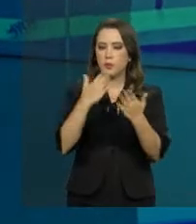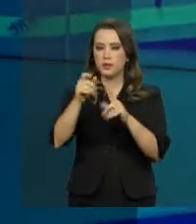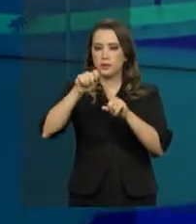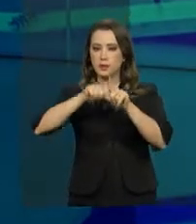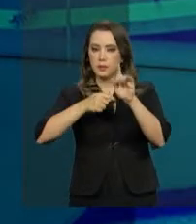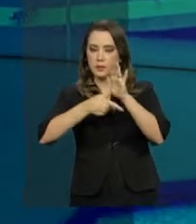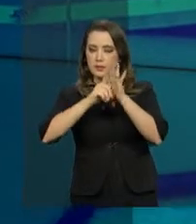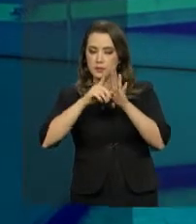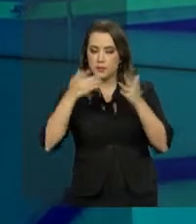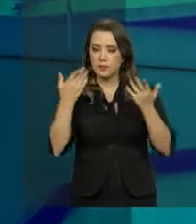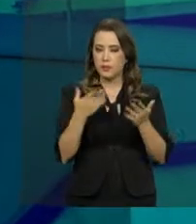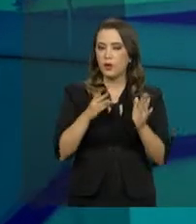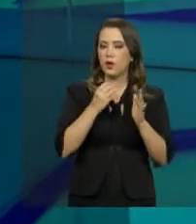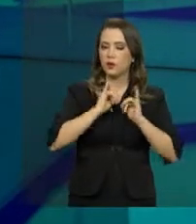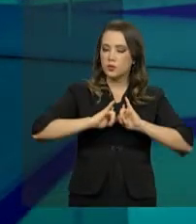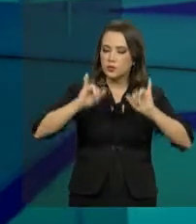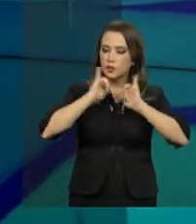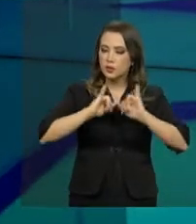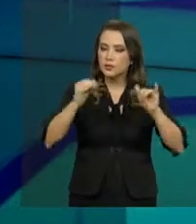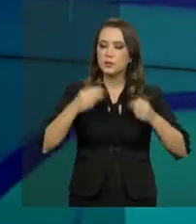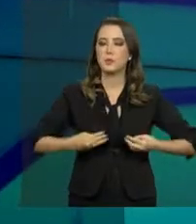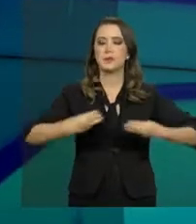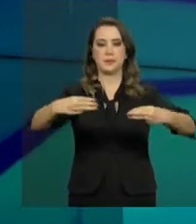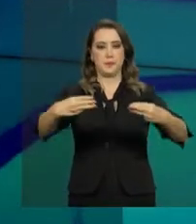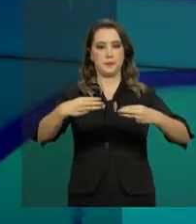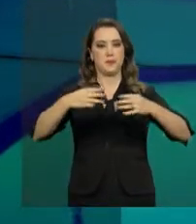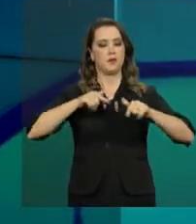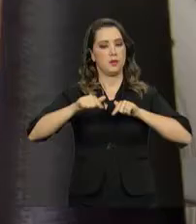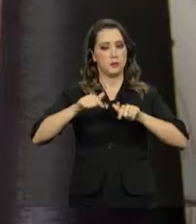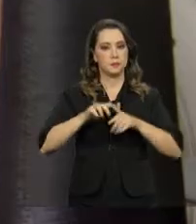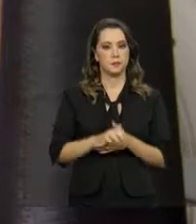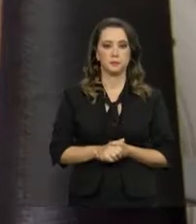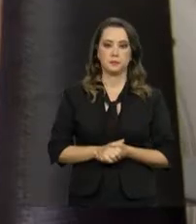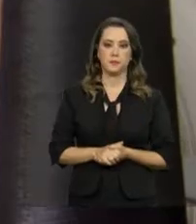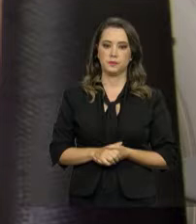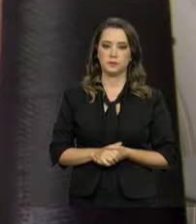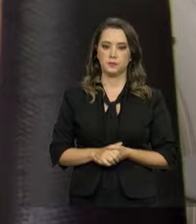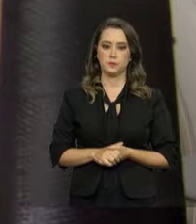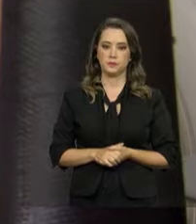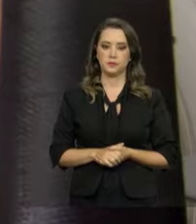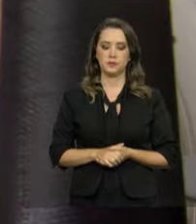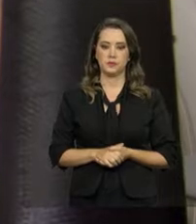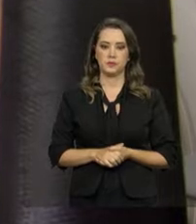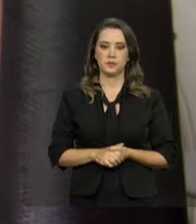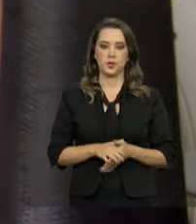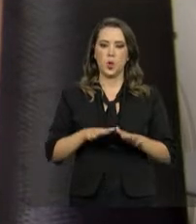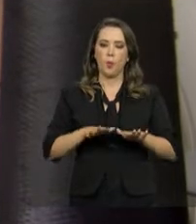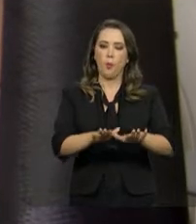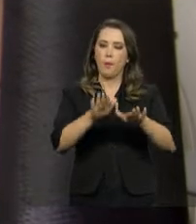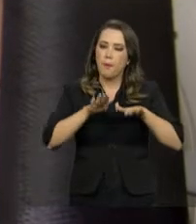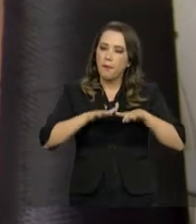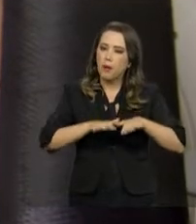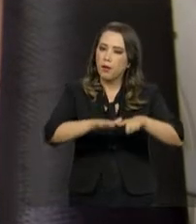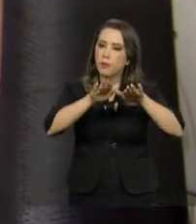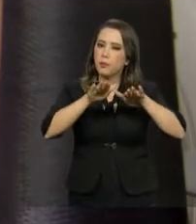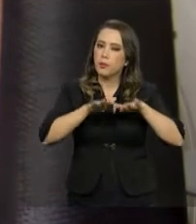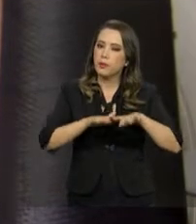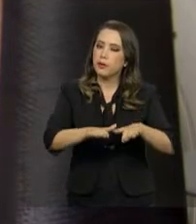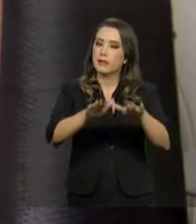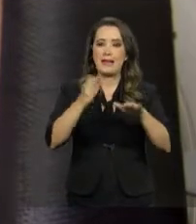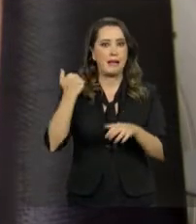anterior os dados foram divulgados pelo ministério do trabalho a costureira há mais de dez anos